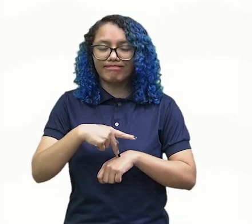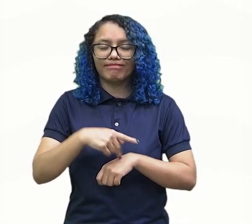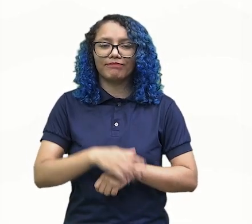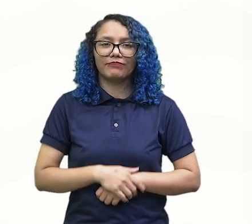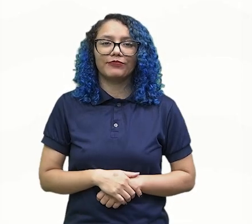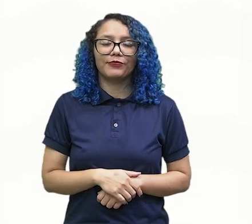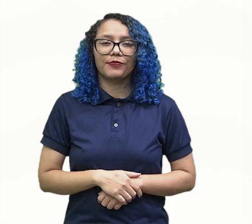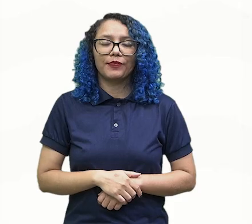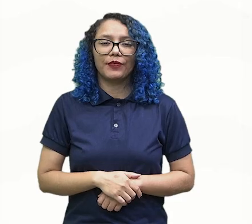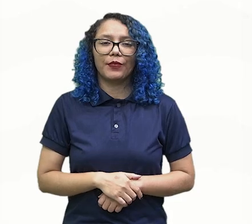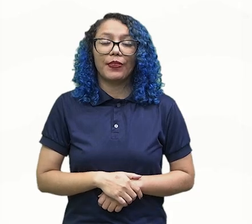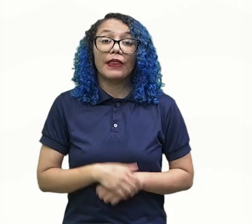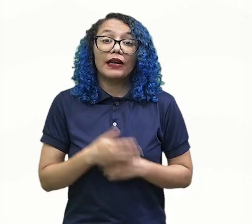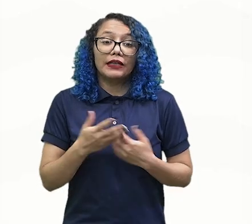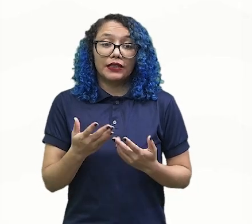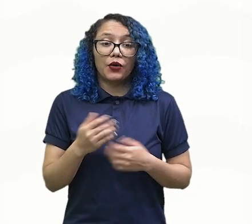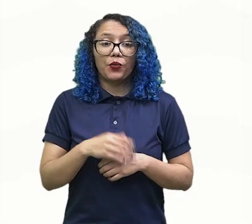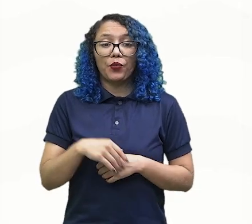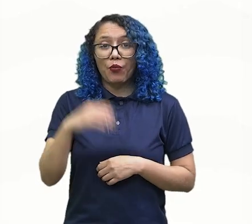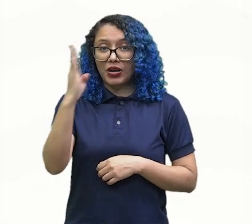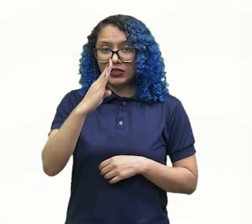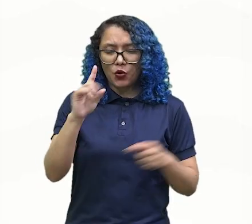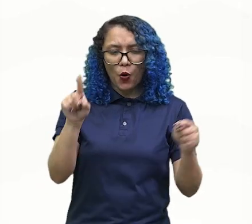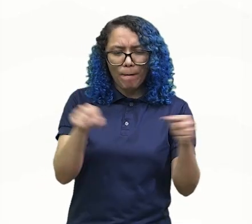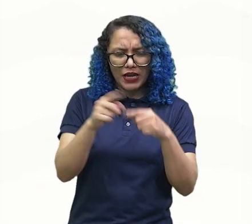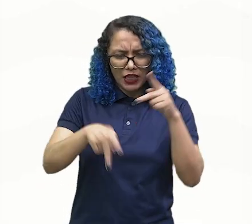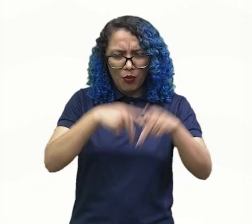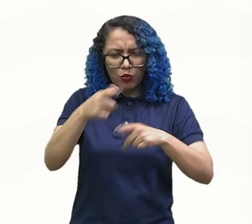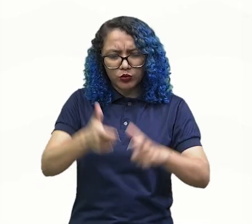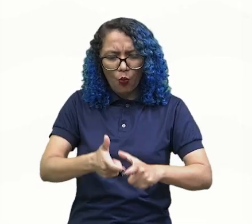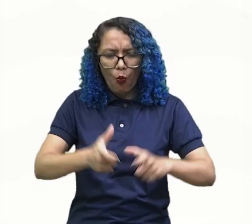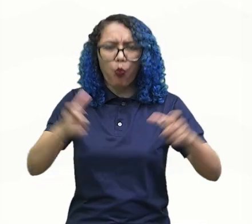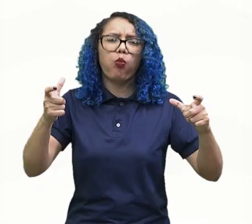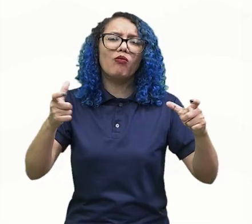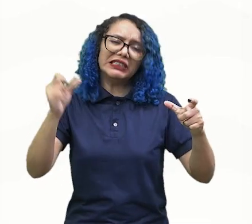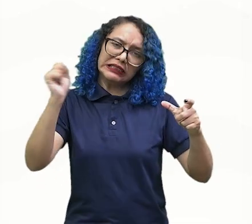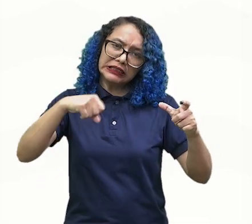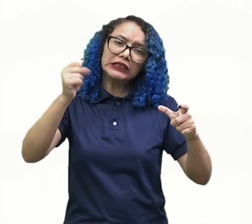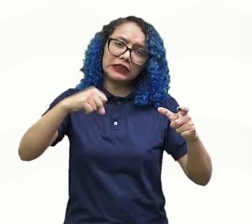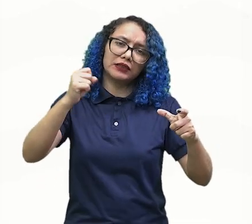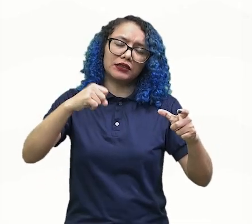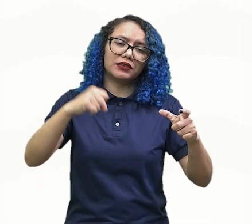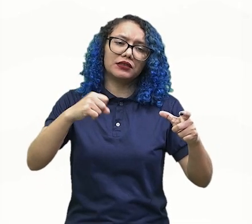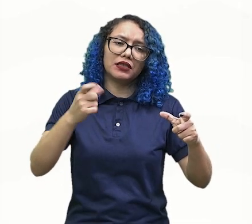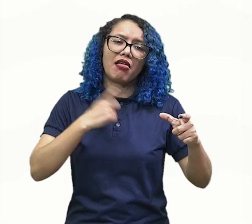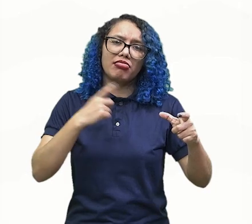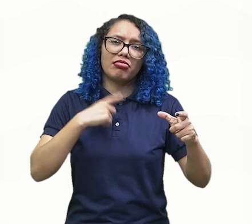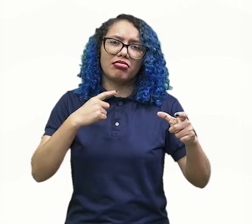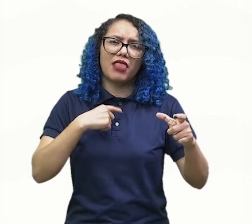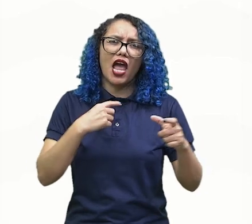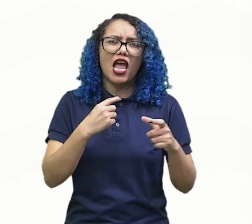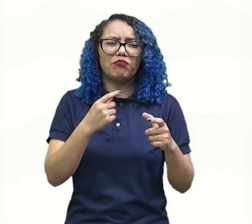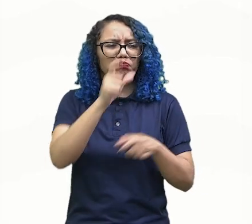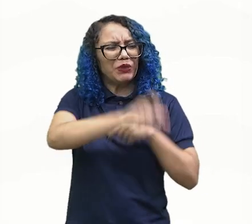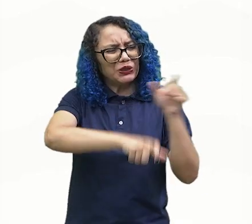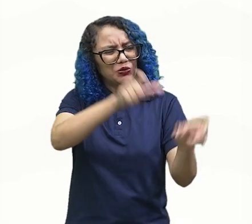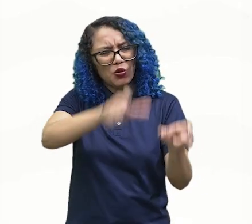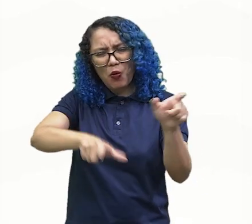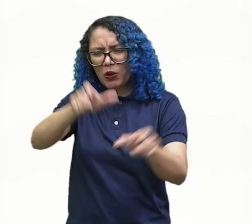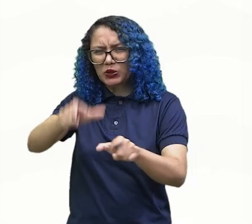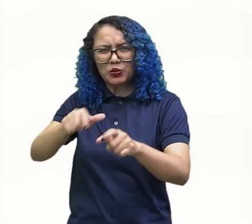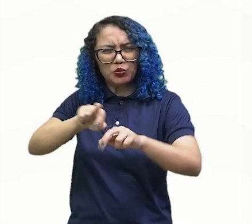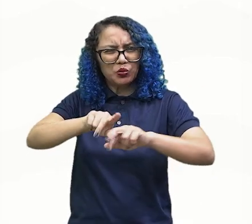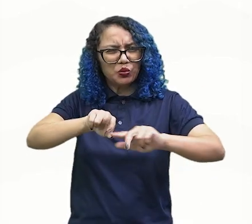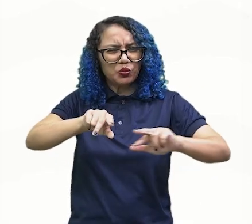país. Então, eu posso falar que o Brasil ele é populoso? Sim, porque ele apresenta uma elevada